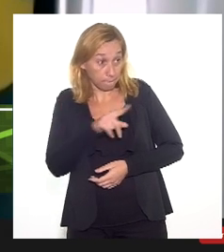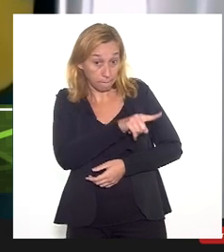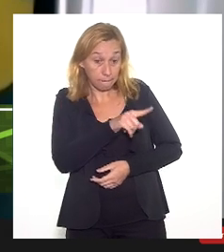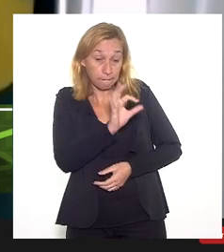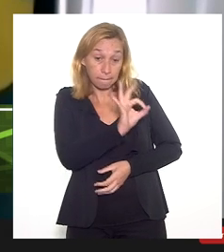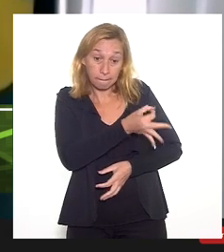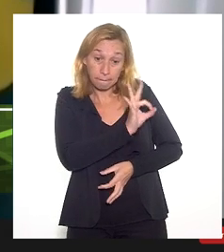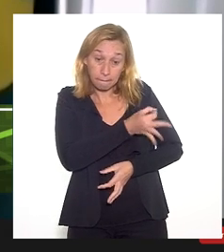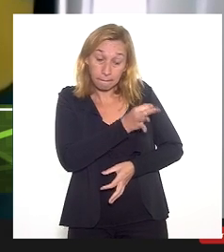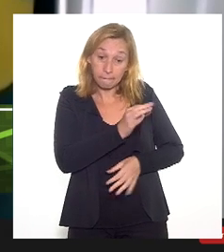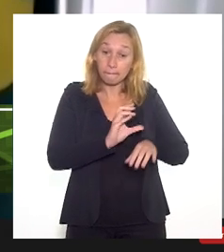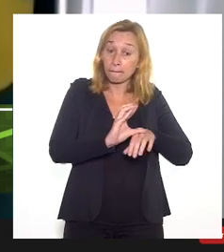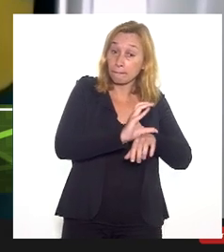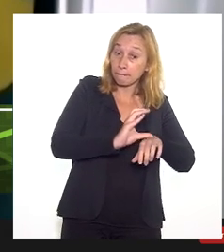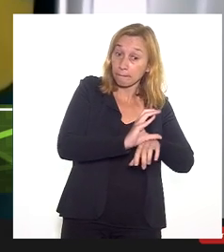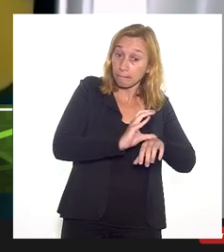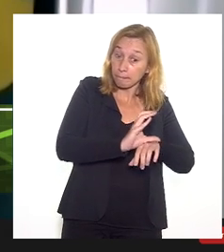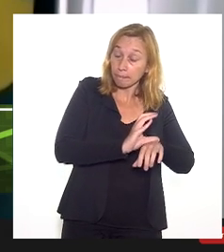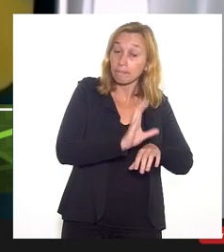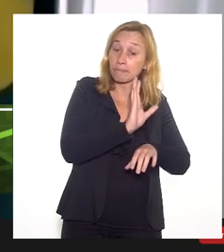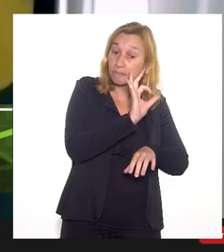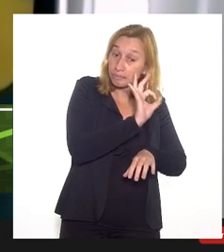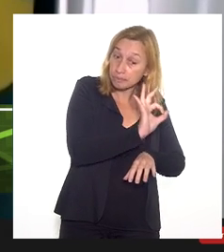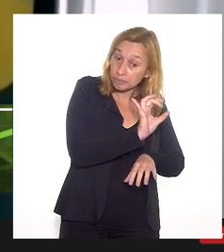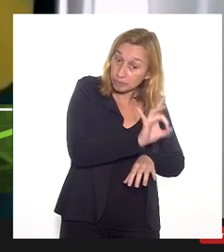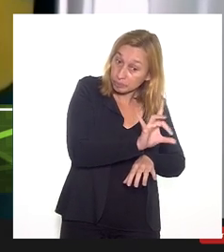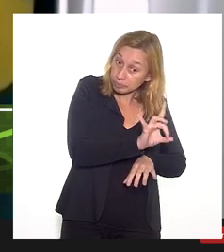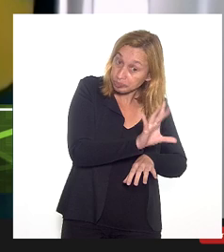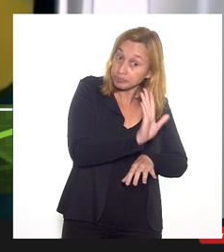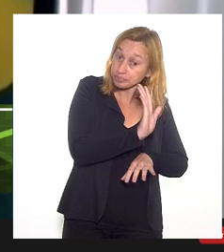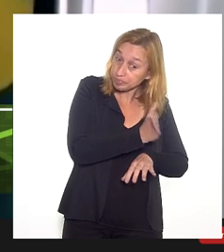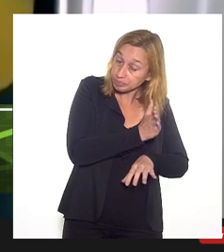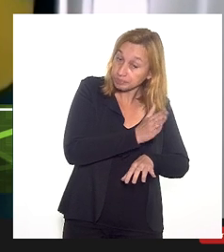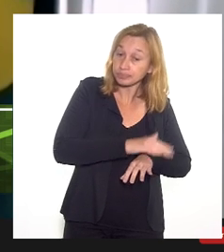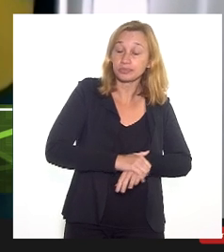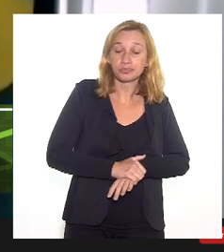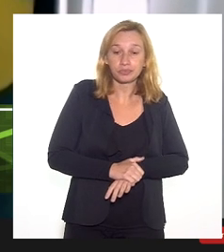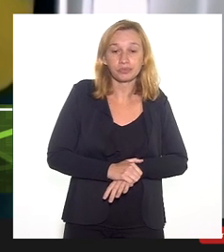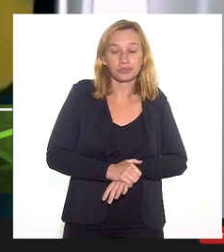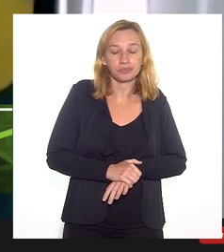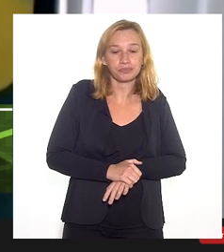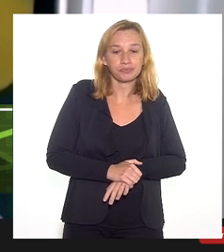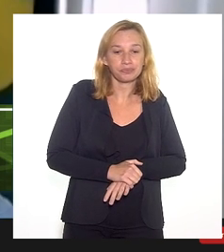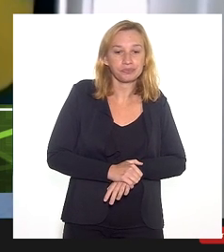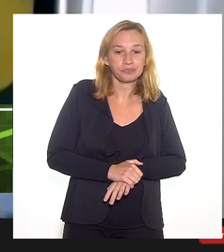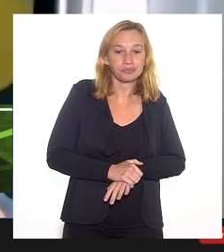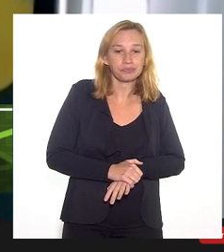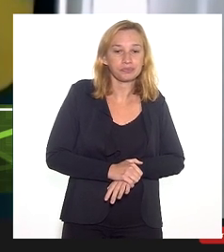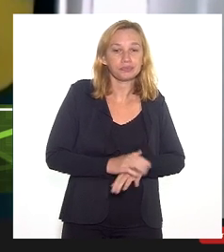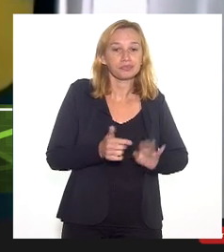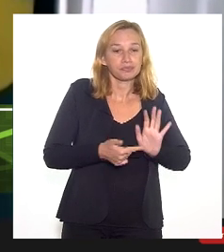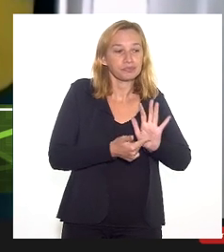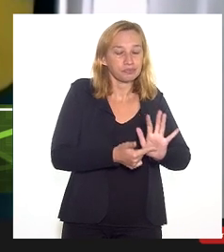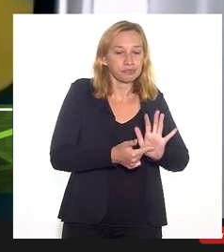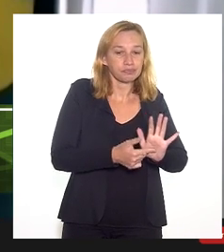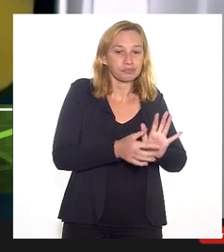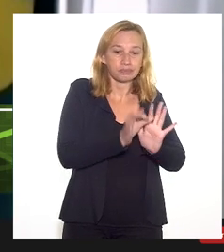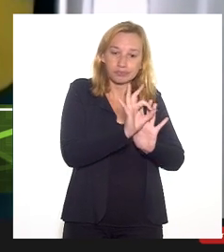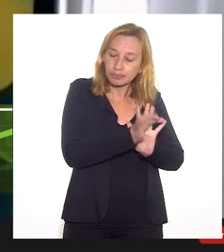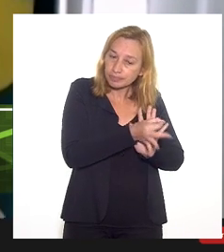dispositivo constitucional por si só por si só já dá lastro suficiente